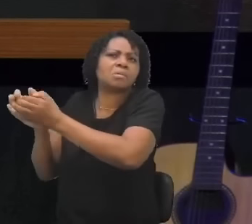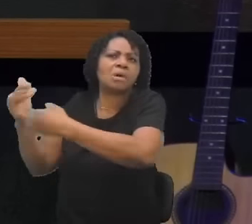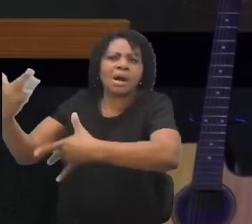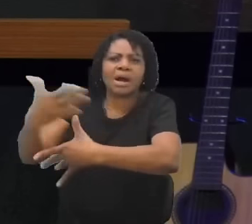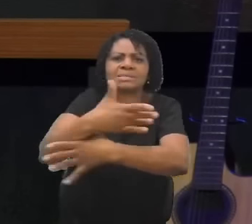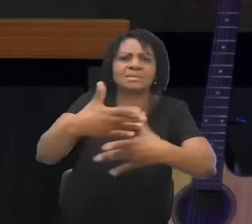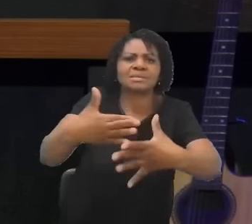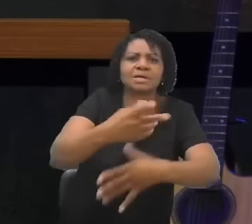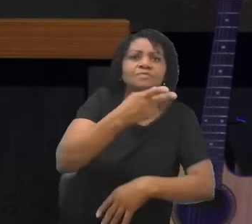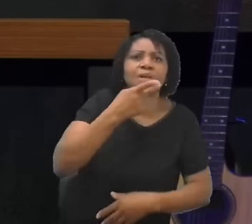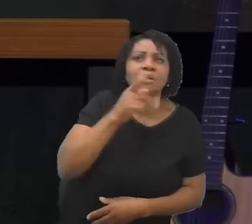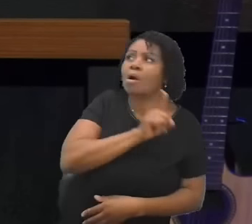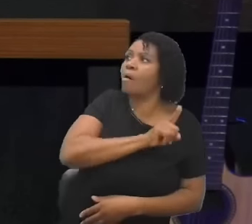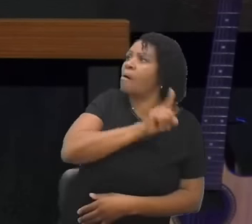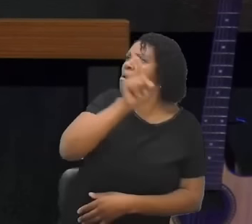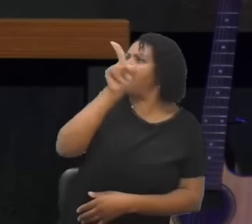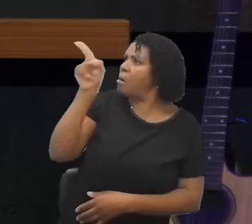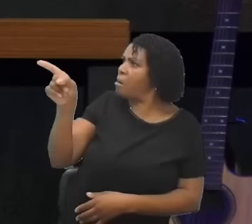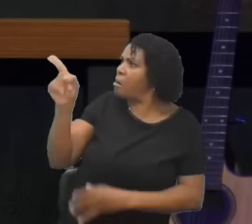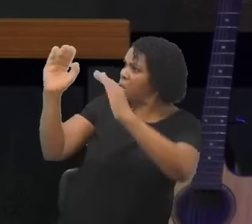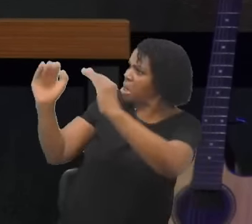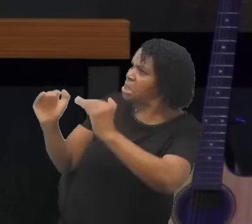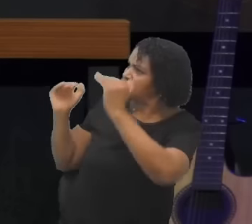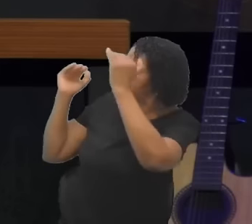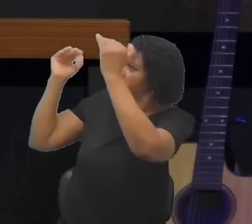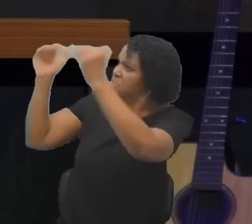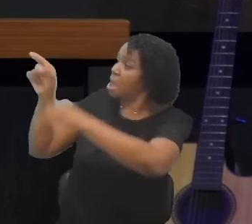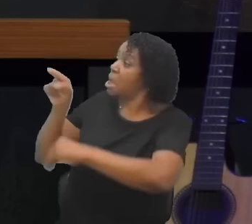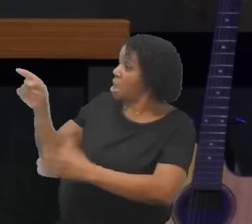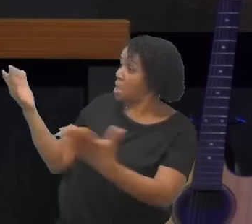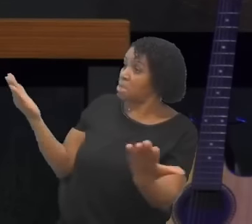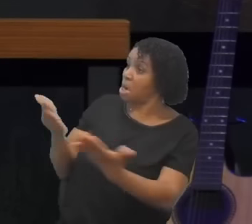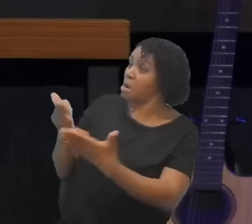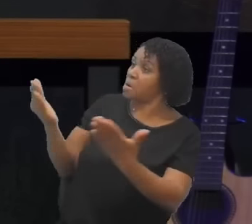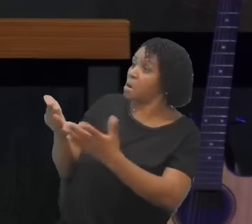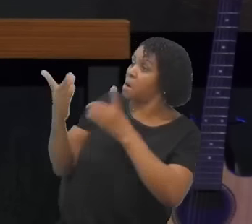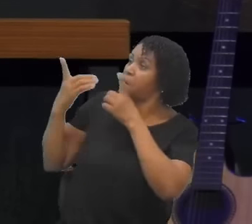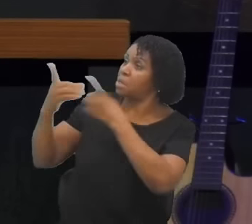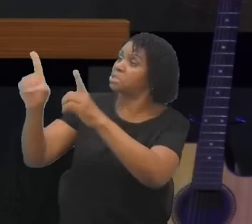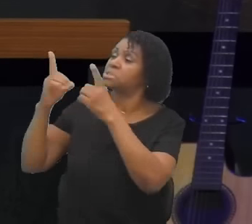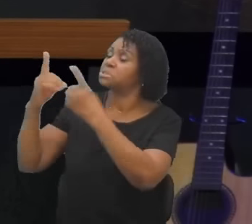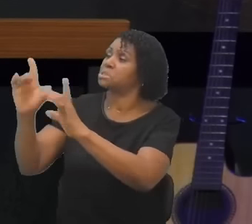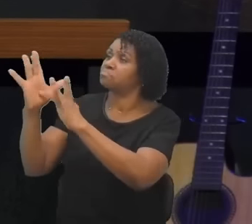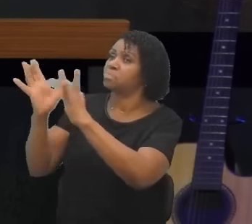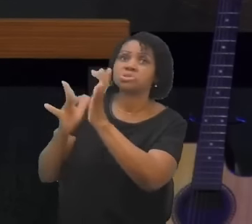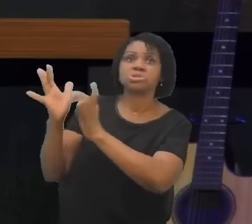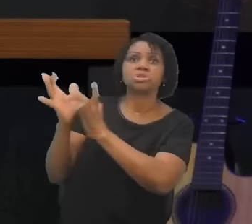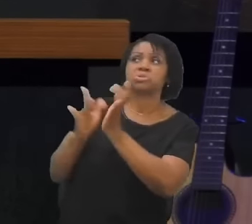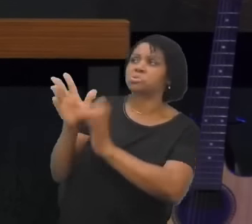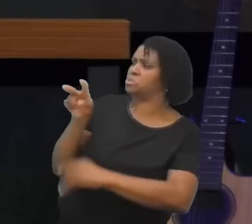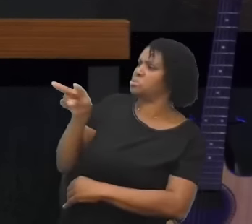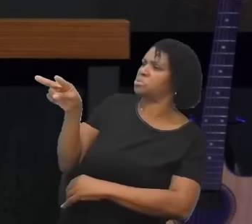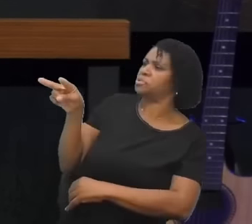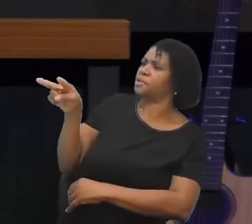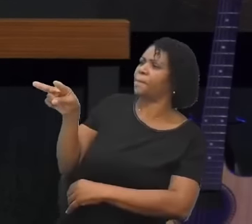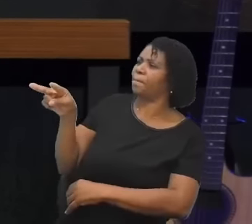cidade dizendo, olha, o humilhado foi exaltado, olha, agora ele é um dos discípulos de Jesus, olha só